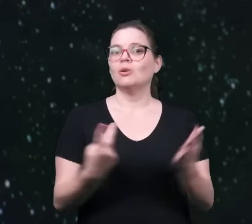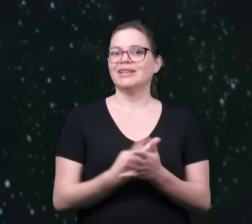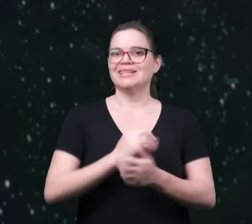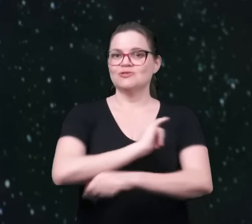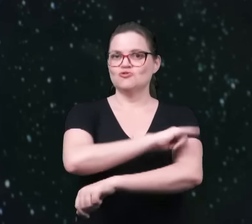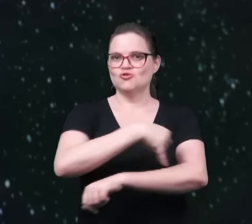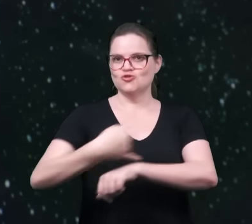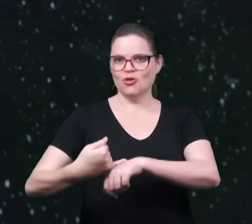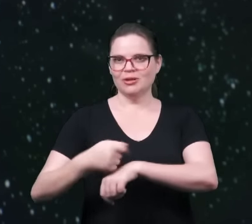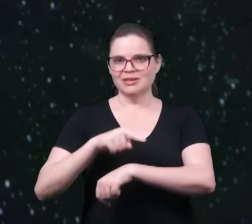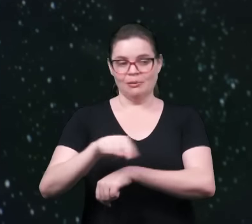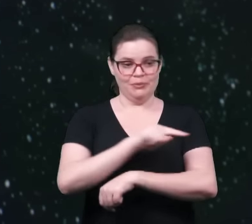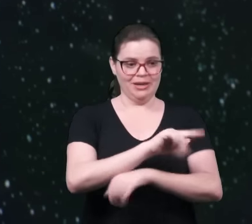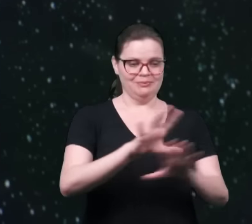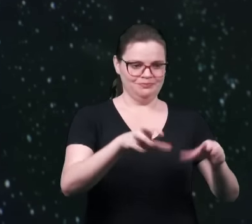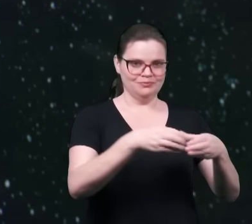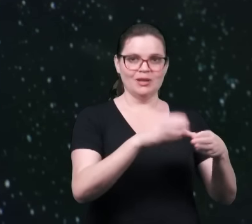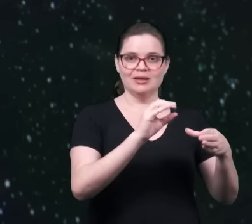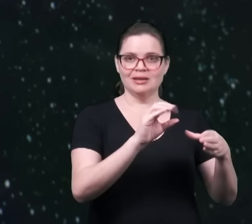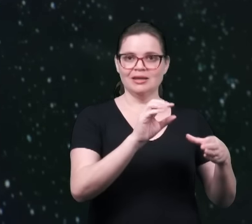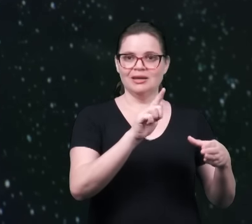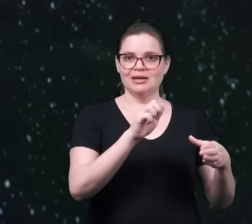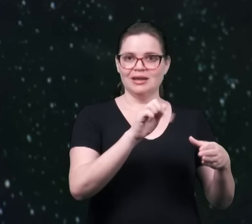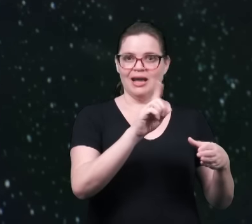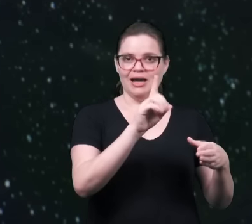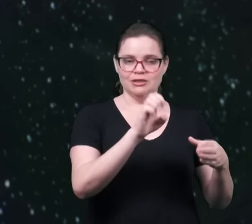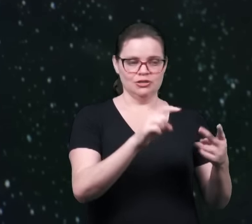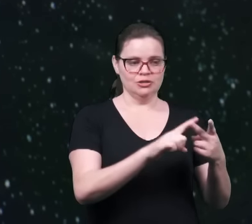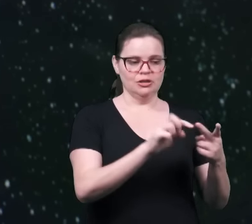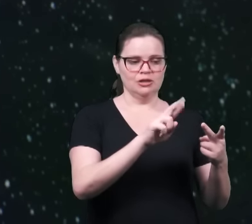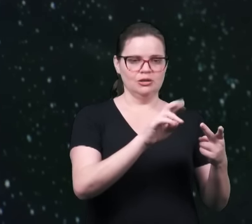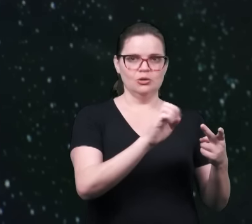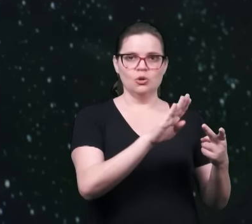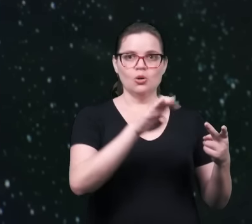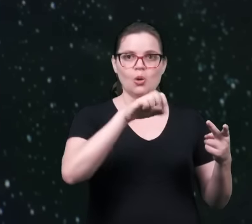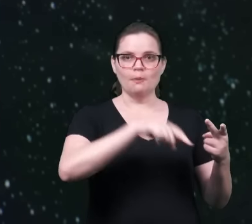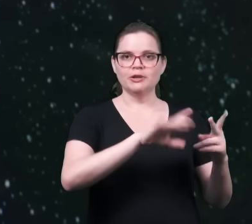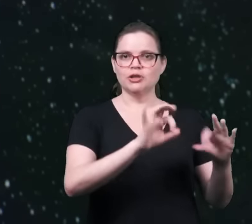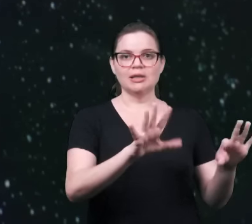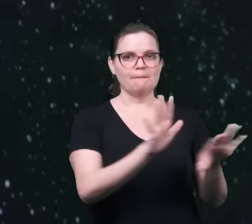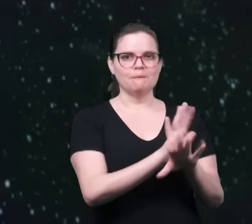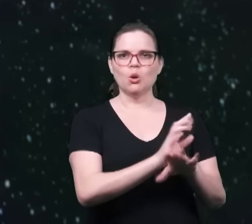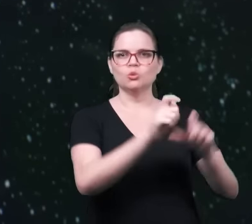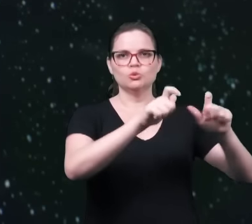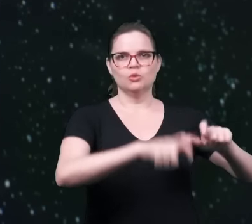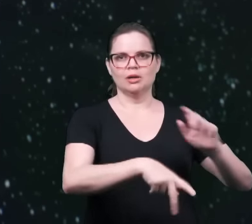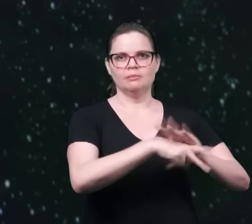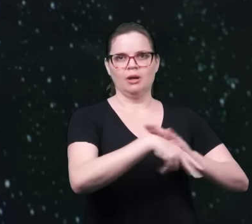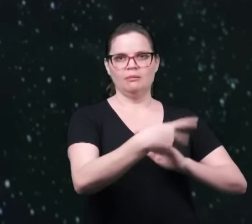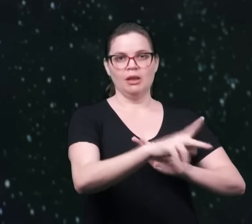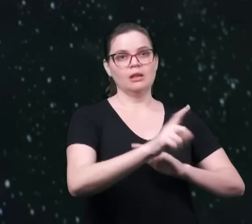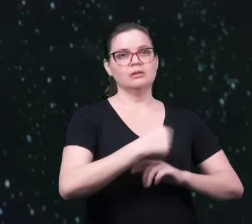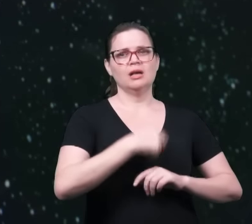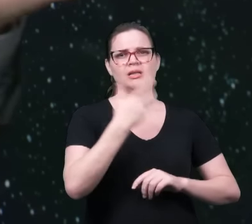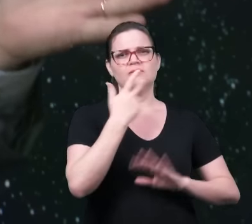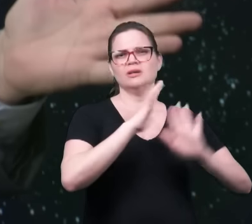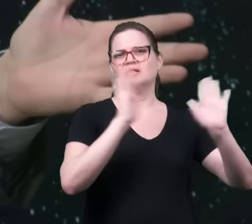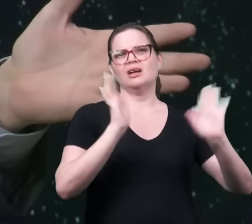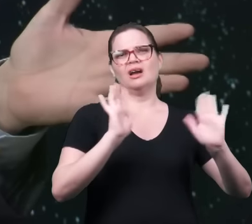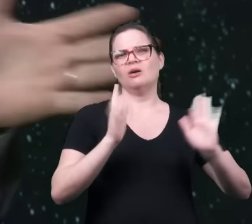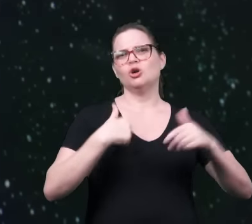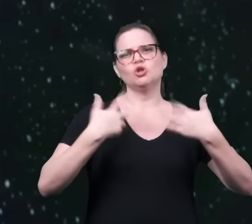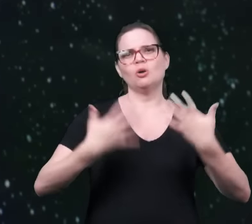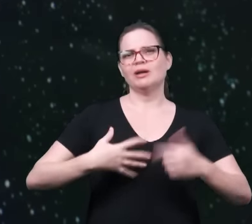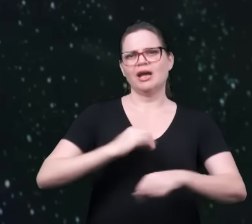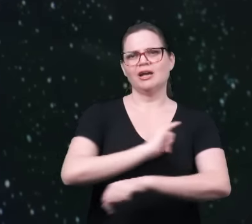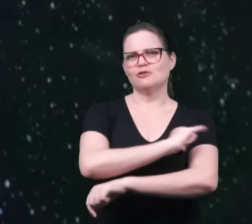de Gade e de Ruben, antes eles estavam no lugar que já estava designado para eles, e eles disseram: ó, não nos faça passar o